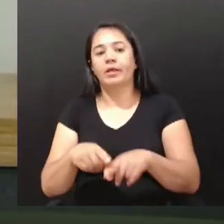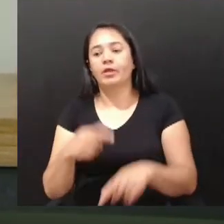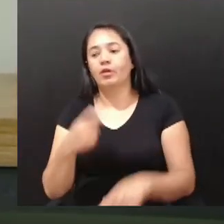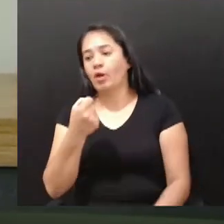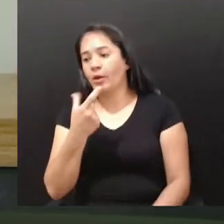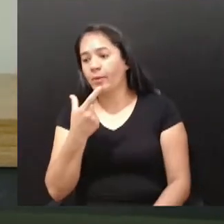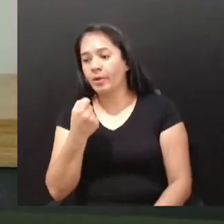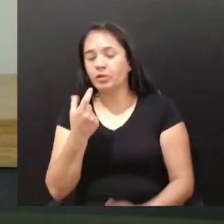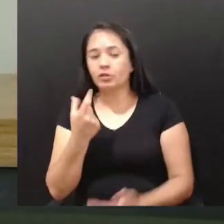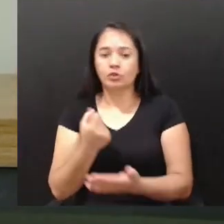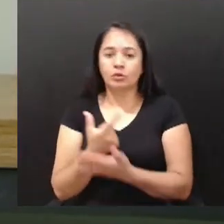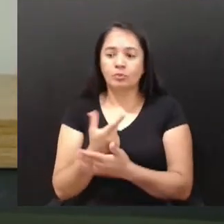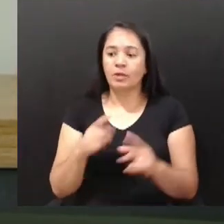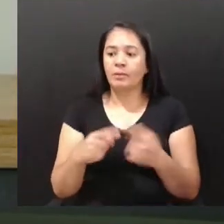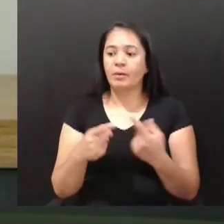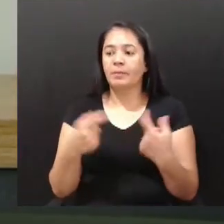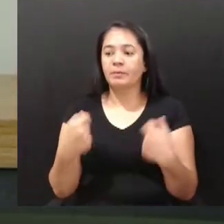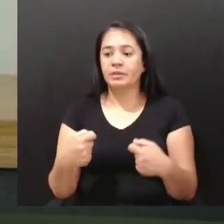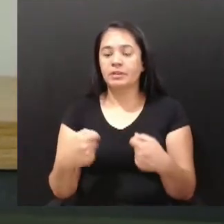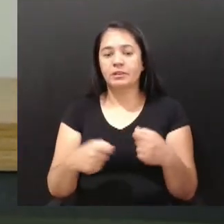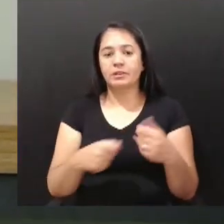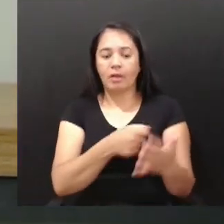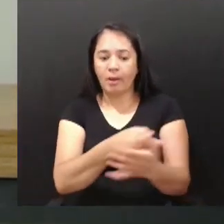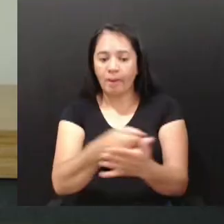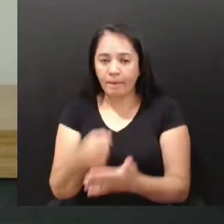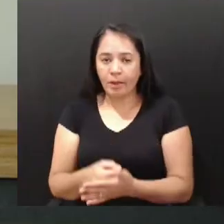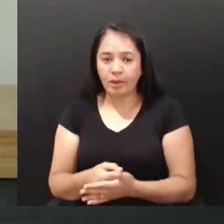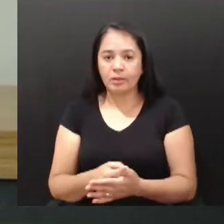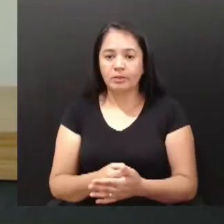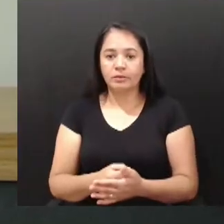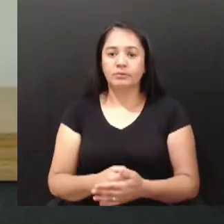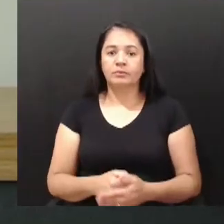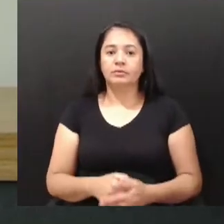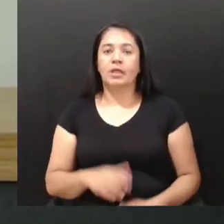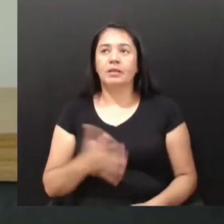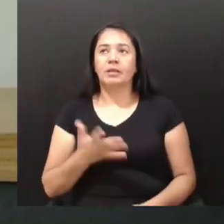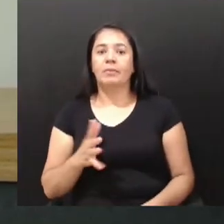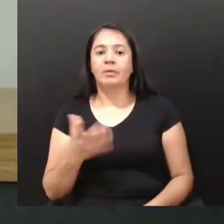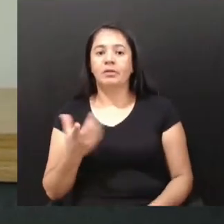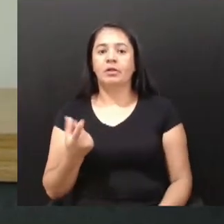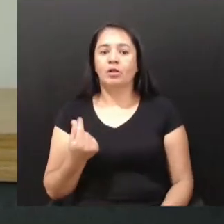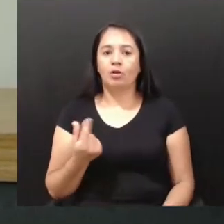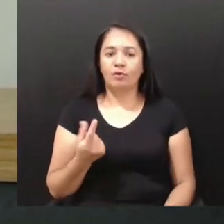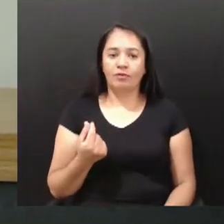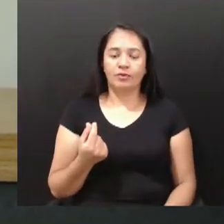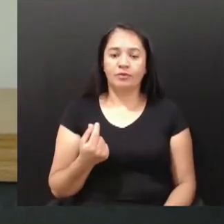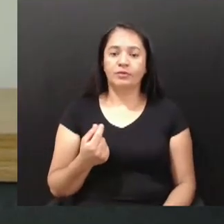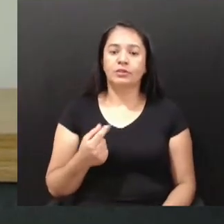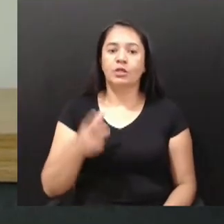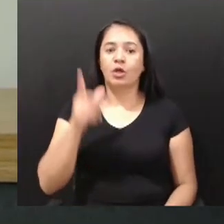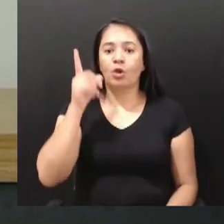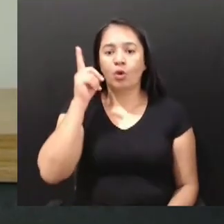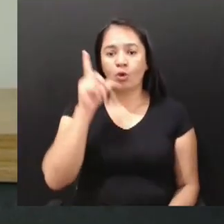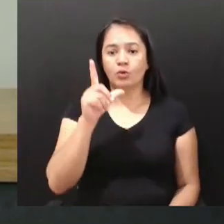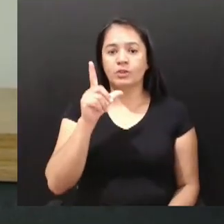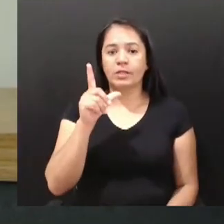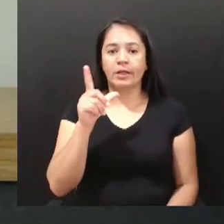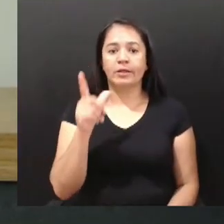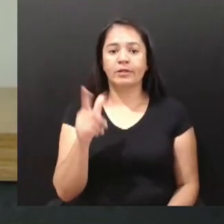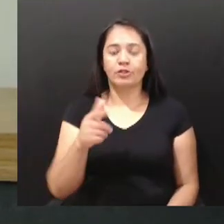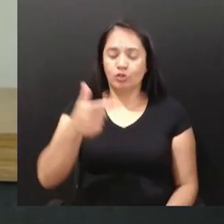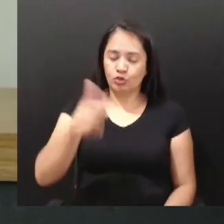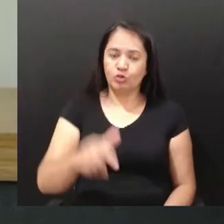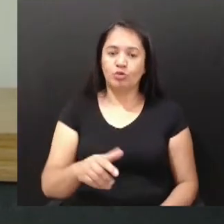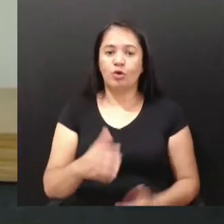precisa fazer aquele pagamento. Dependendo ali do valor da taxa, né, que você tenha, você consegue, mais uma vez, alongar o teu prazo de